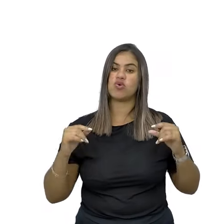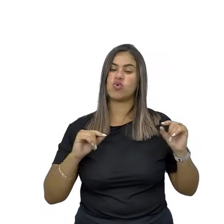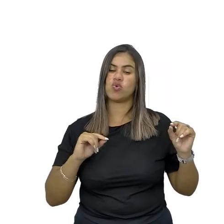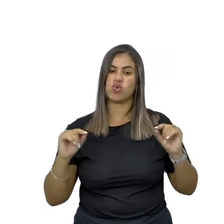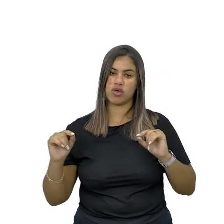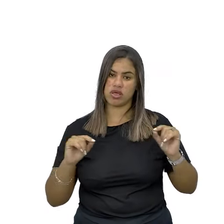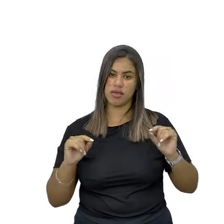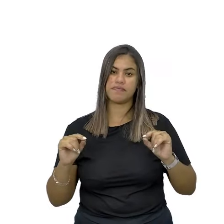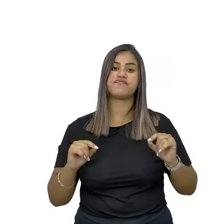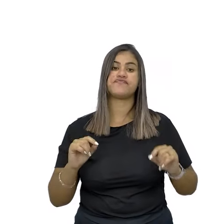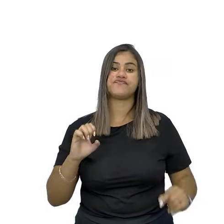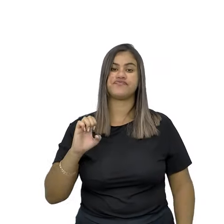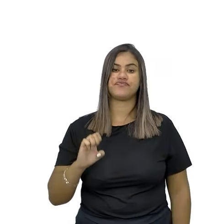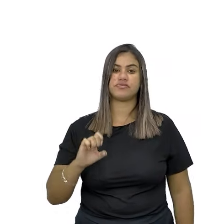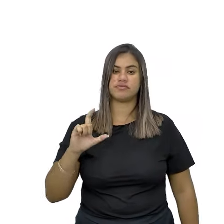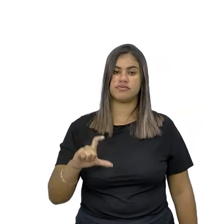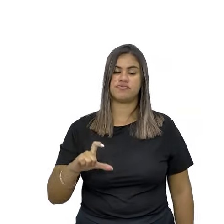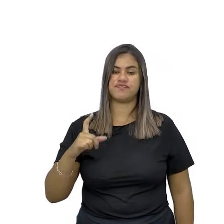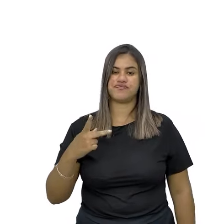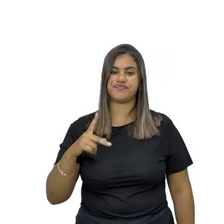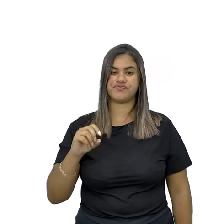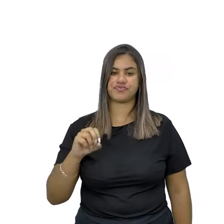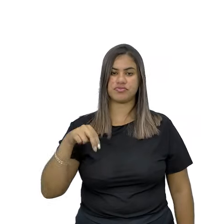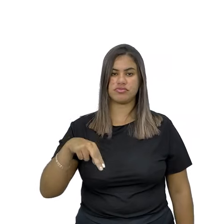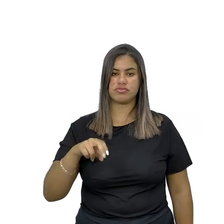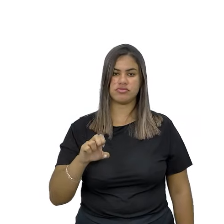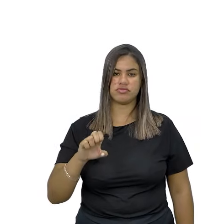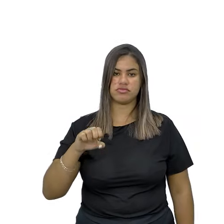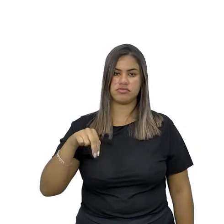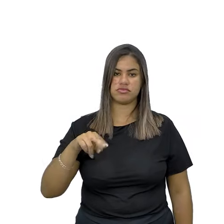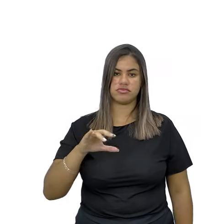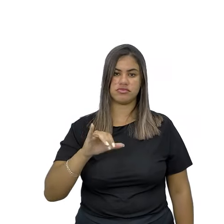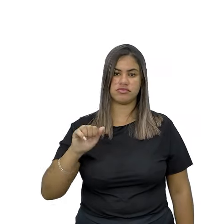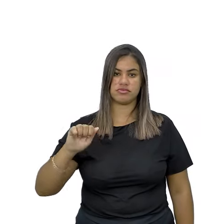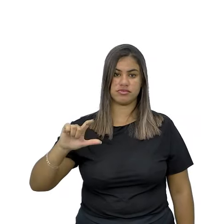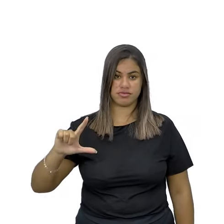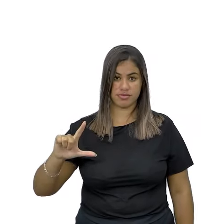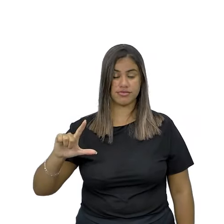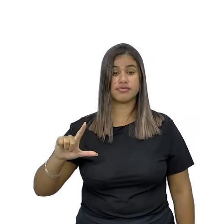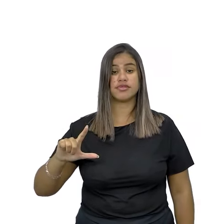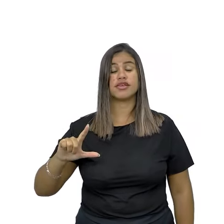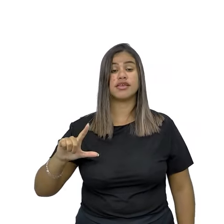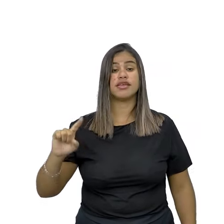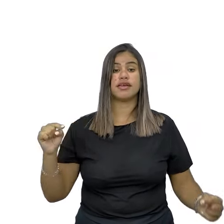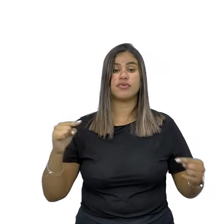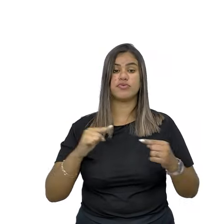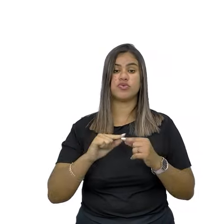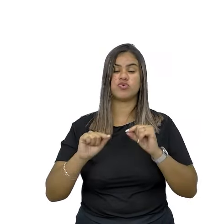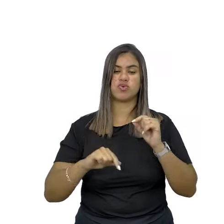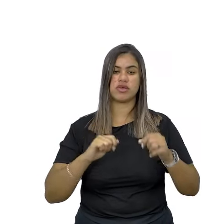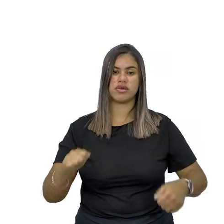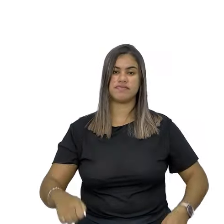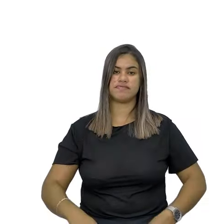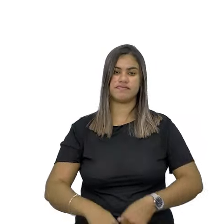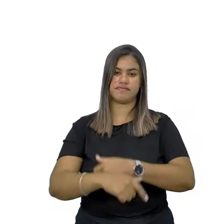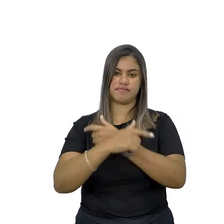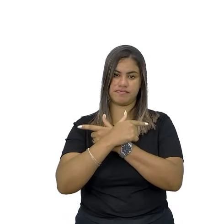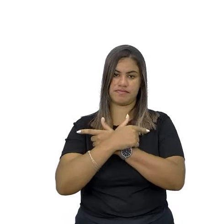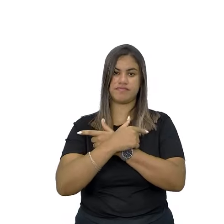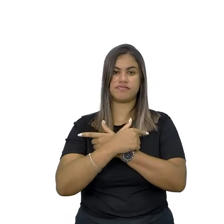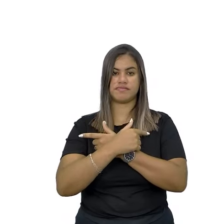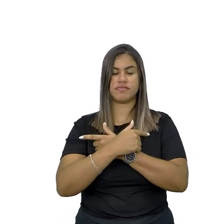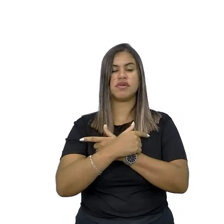exponencial. E essa função exponencial, para resolver, cai numa equação exponencial. E para